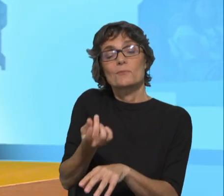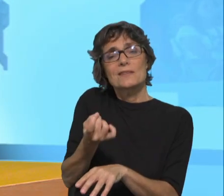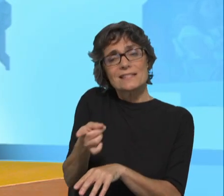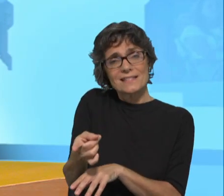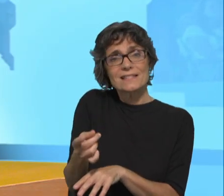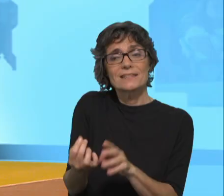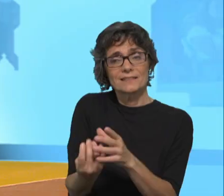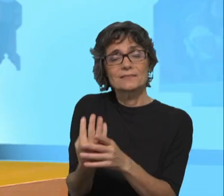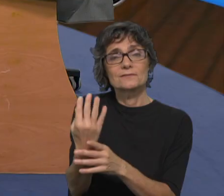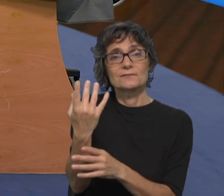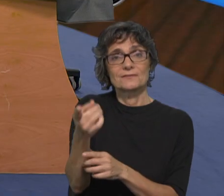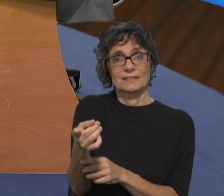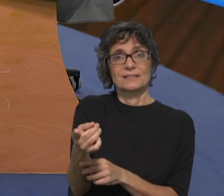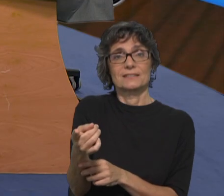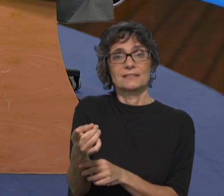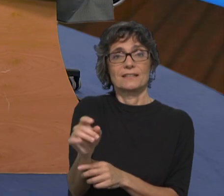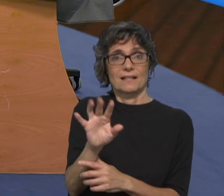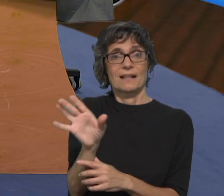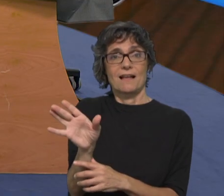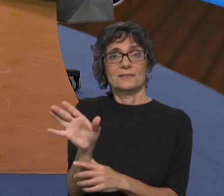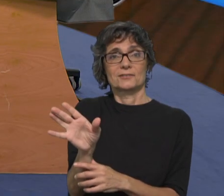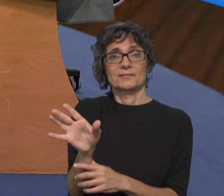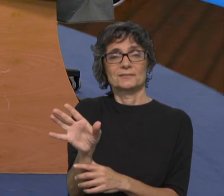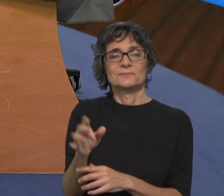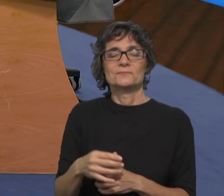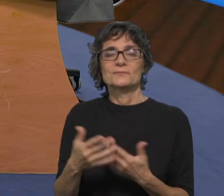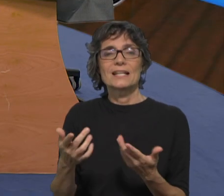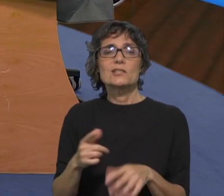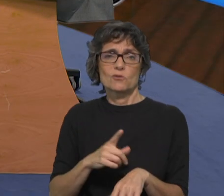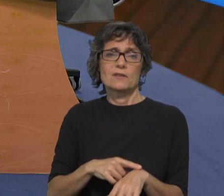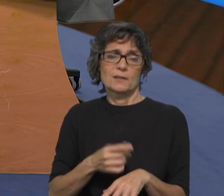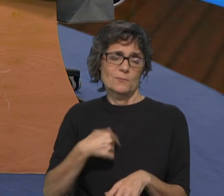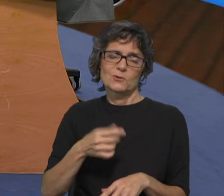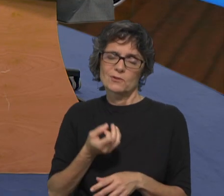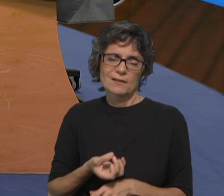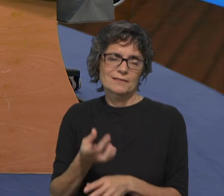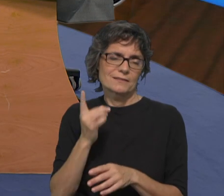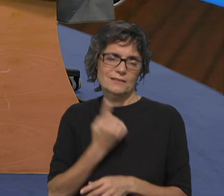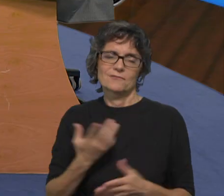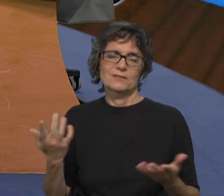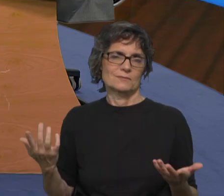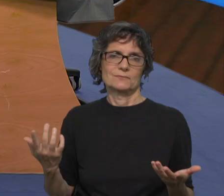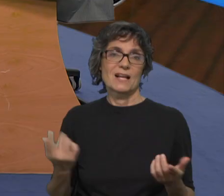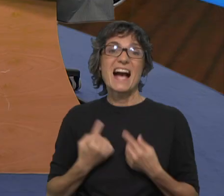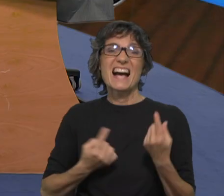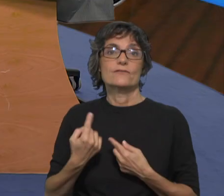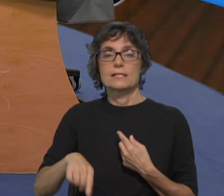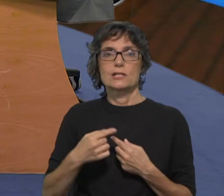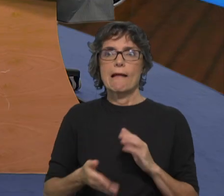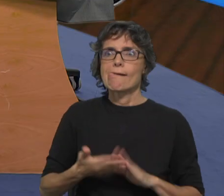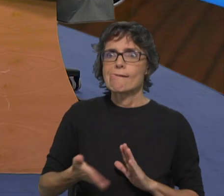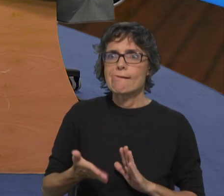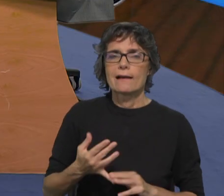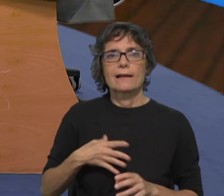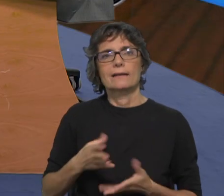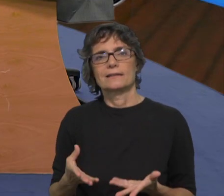ela surgir e dar depois o seu fruto. Isso vai demorar imenso tempo. E nós não estamos a